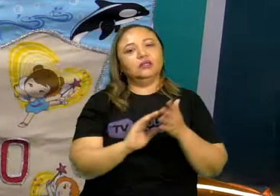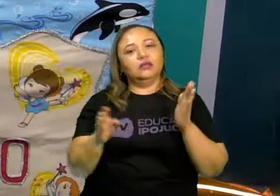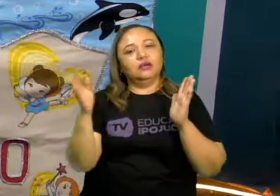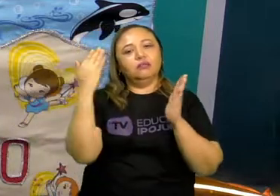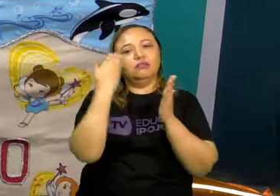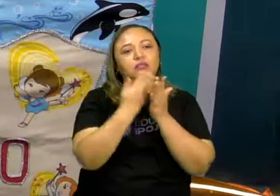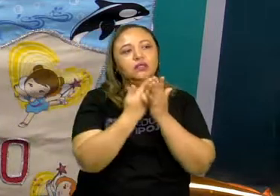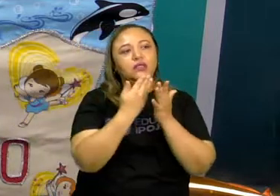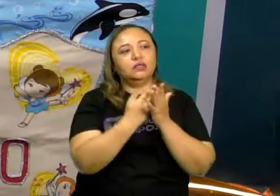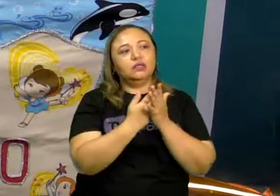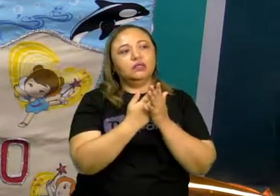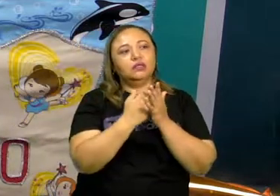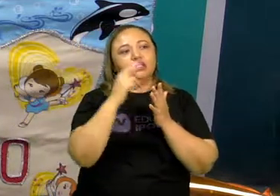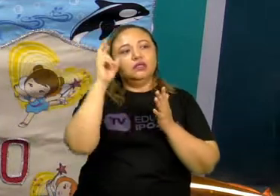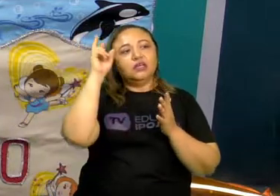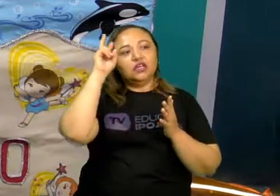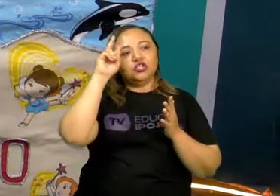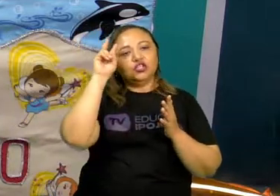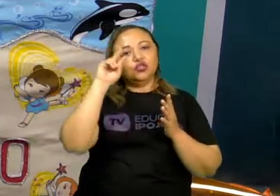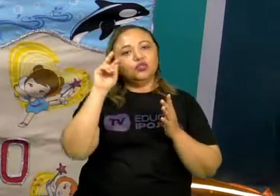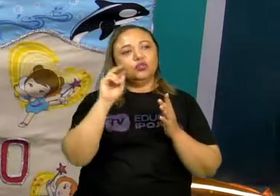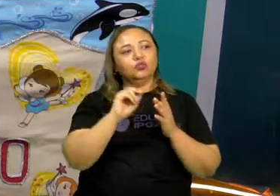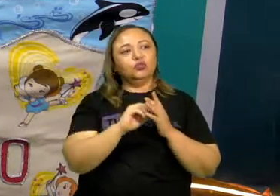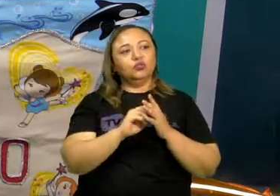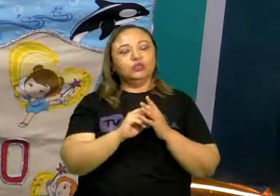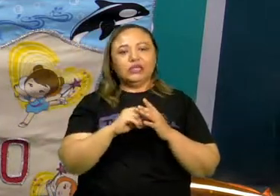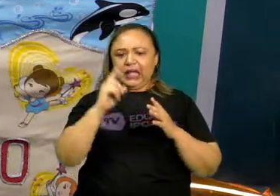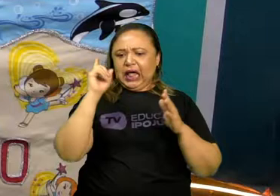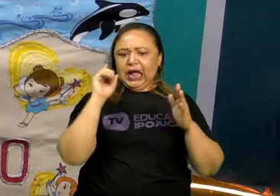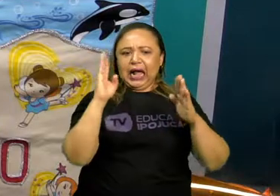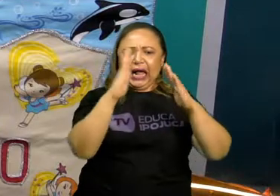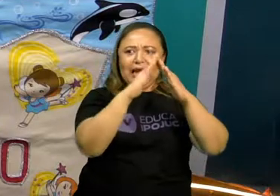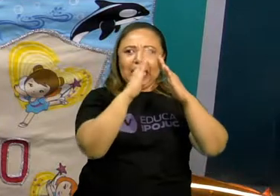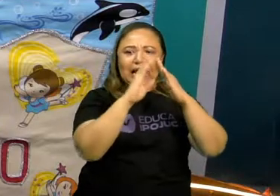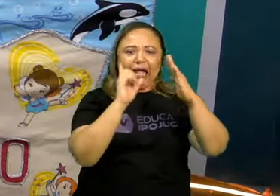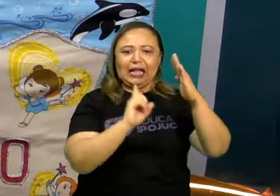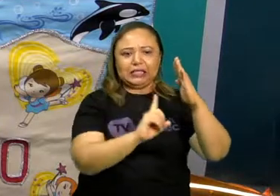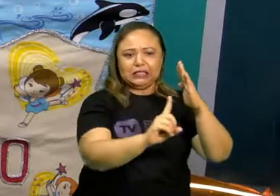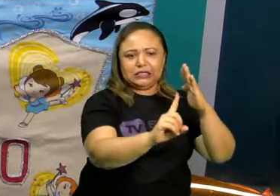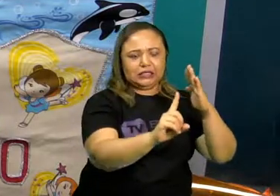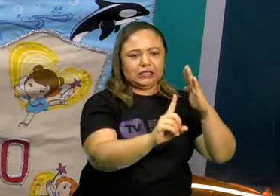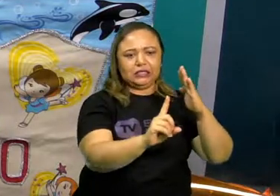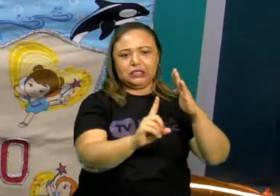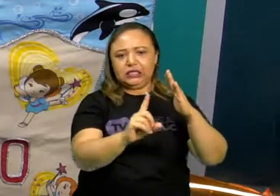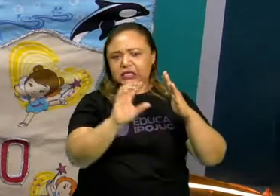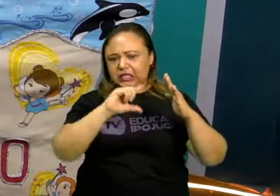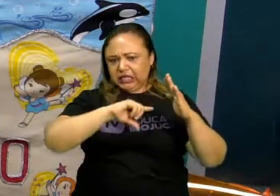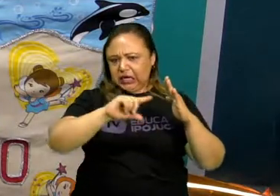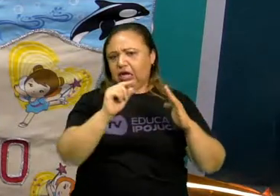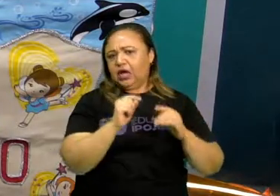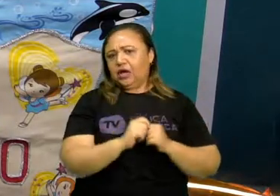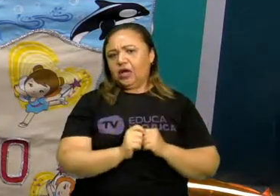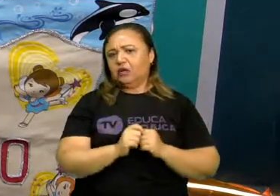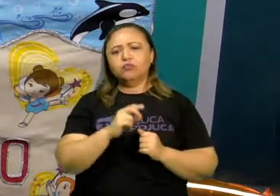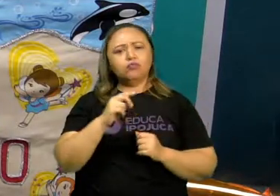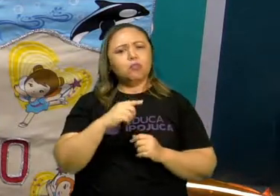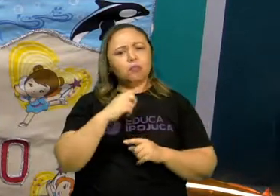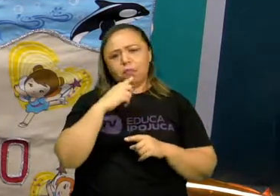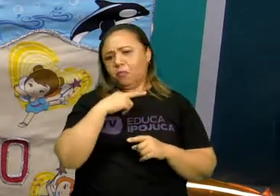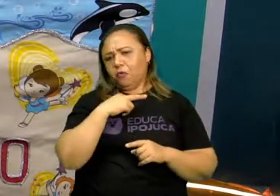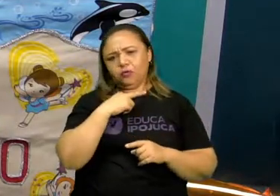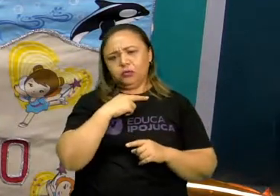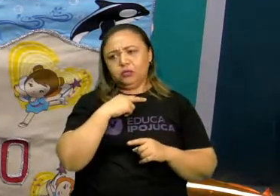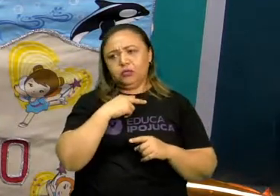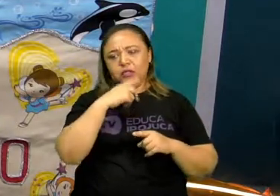aprende a lição, criançada, que a gente não pode entrar na casa de ninguém sem permissão, pode? É verdade, pode não. Pode não,